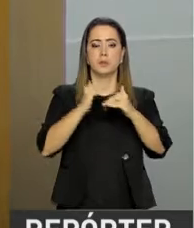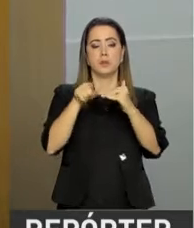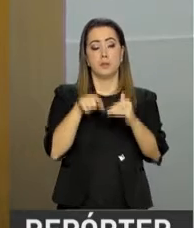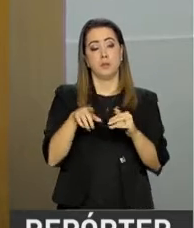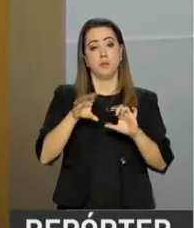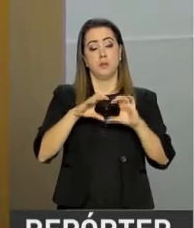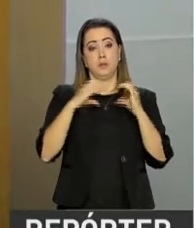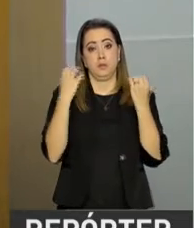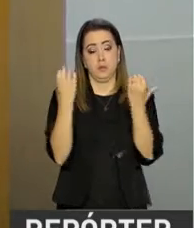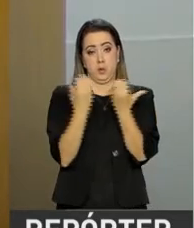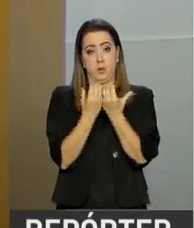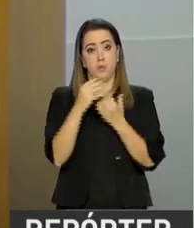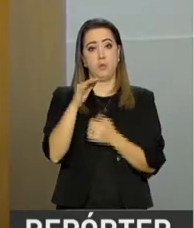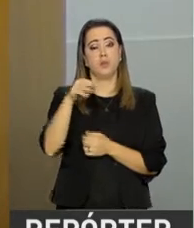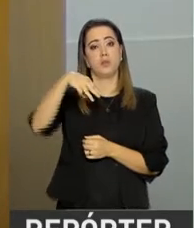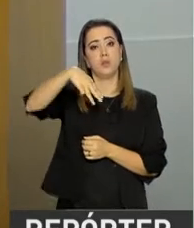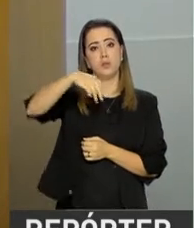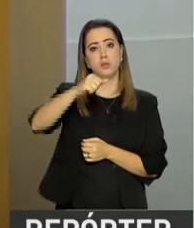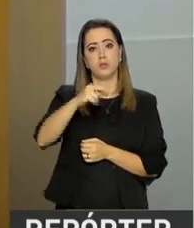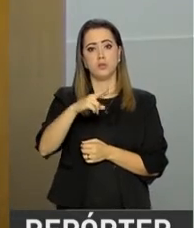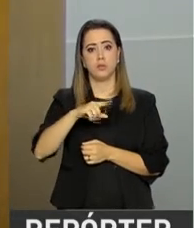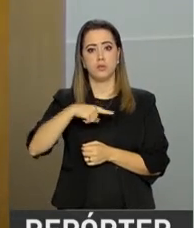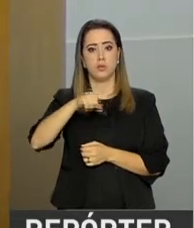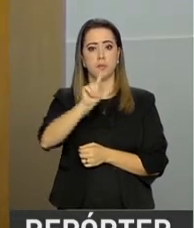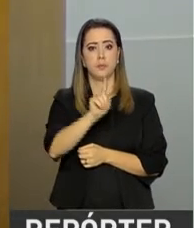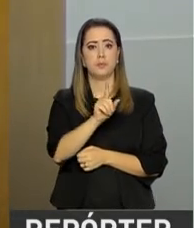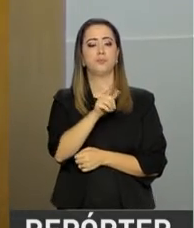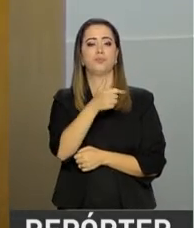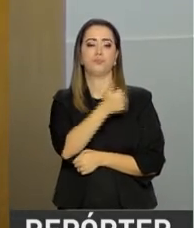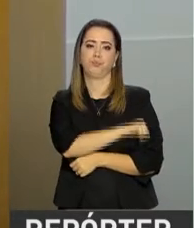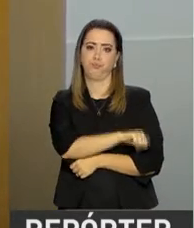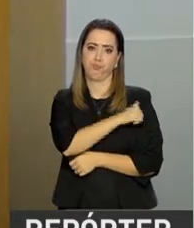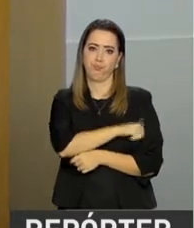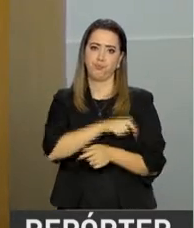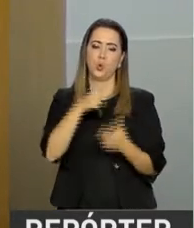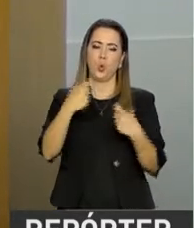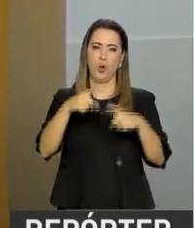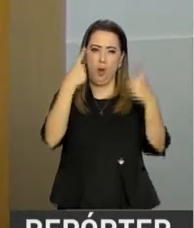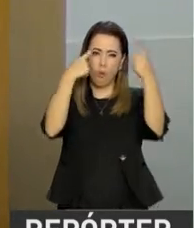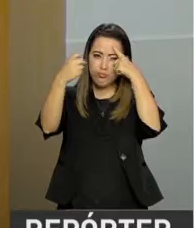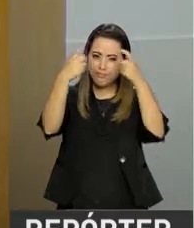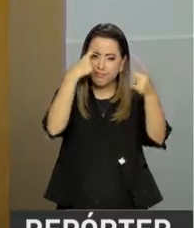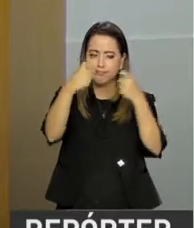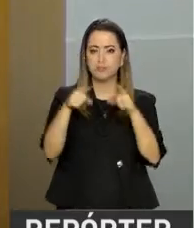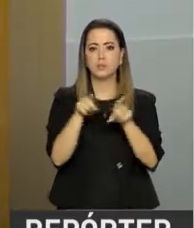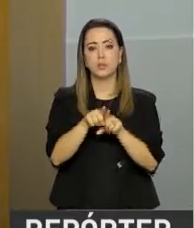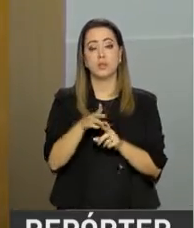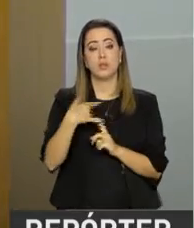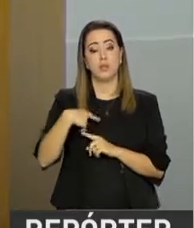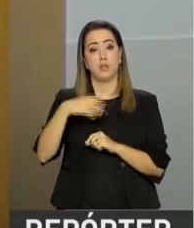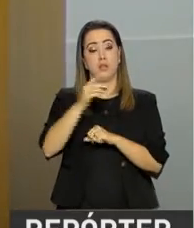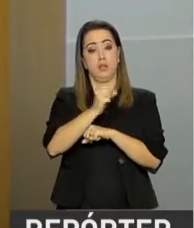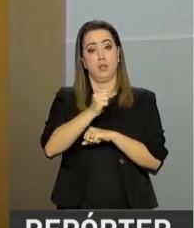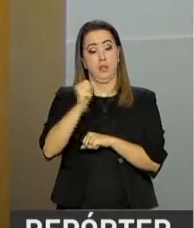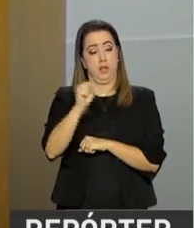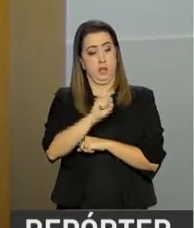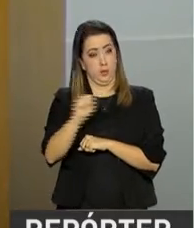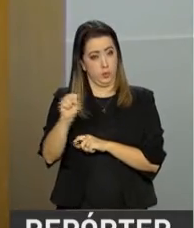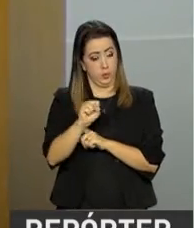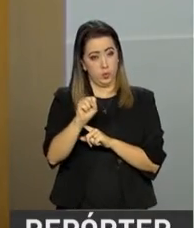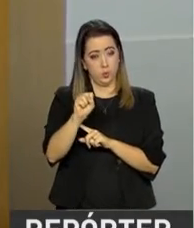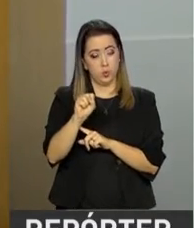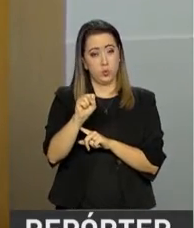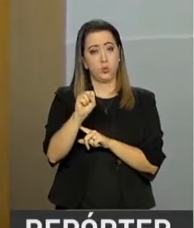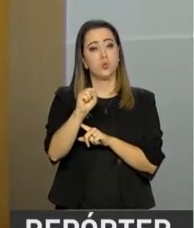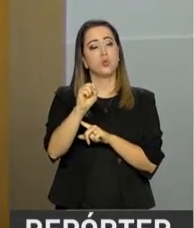Maré, uma das regiões mais violentas do Rio. Ela se formou em sociologia e fez mestrado em administração